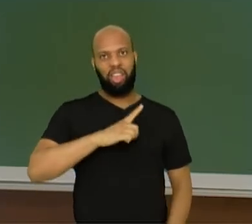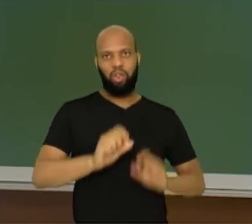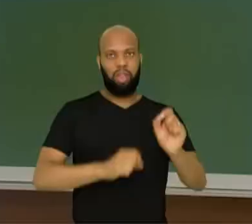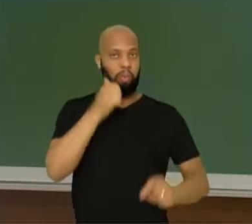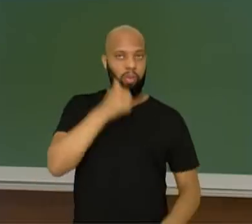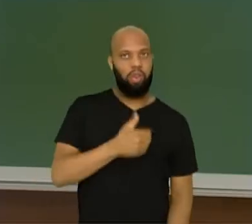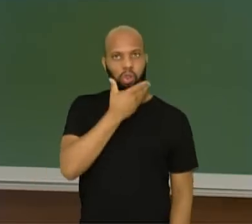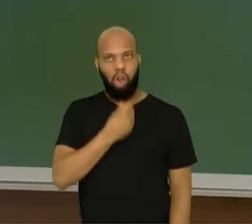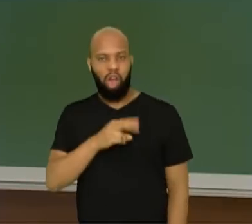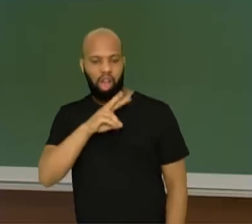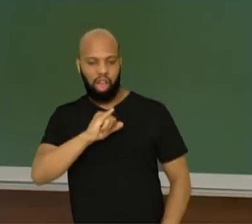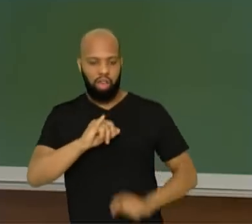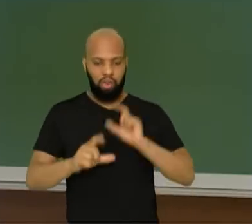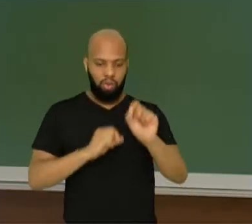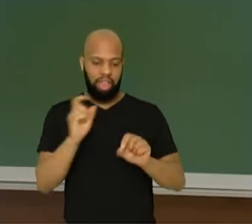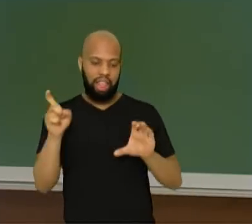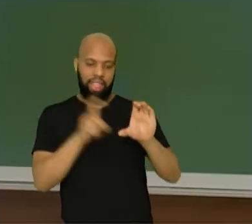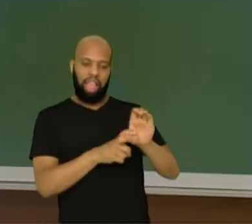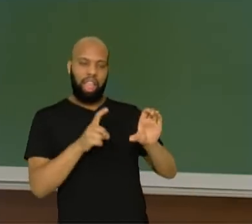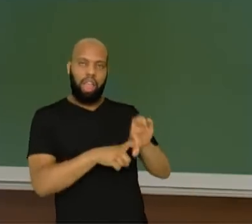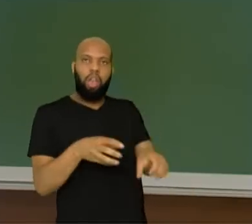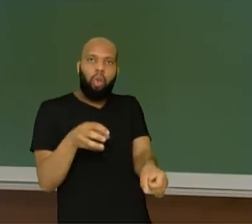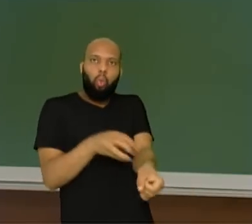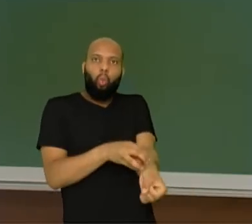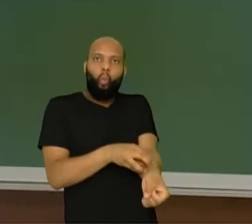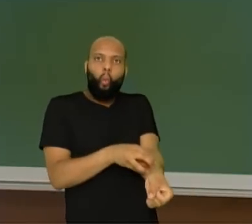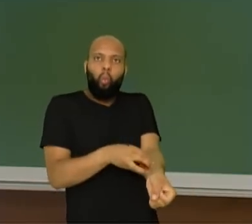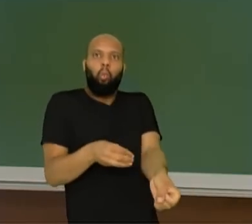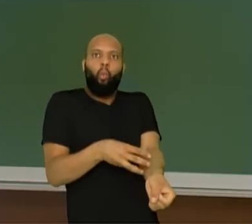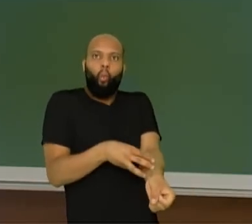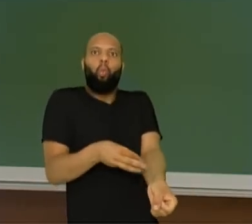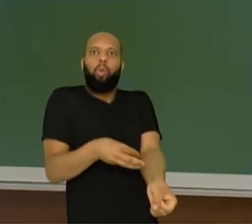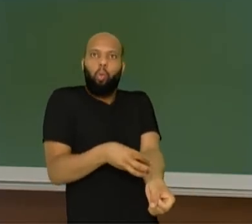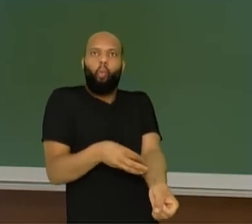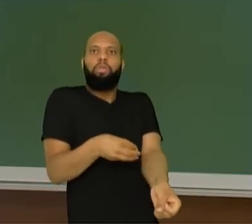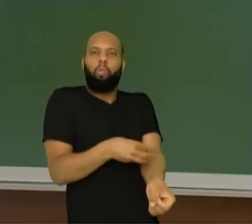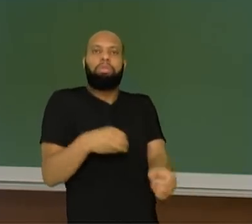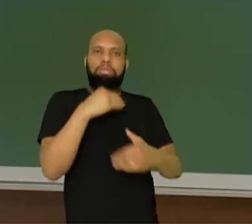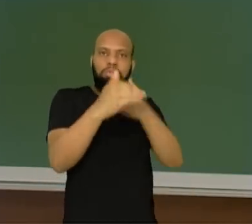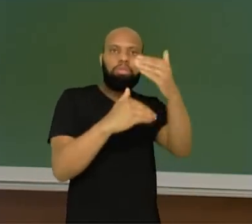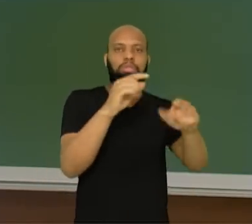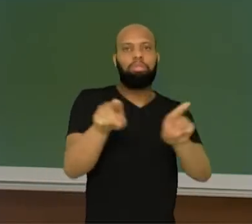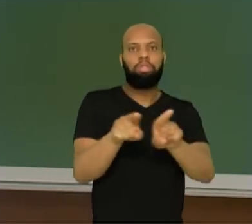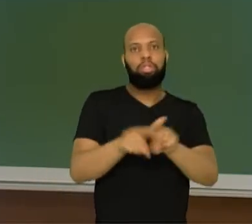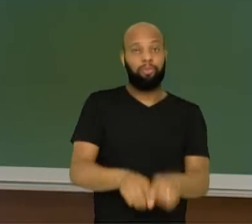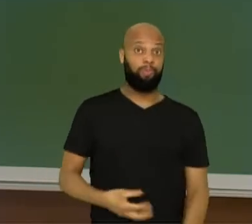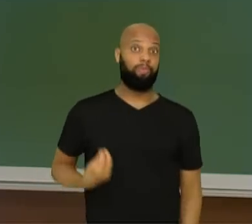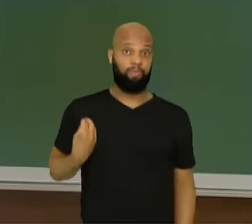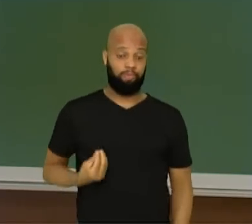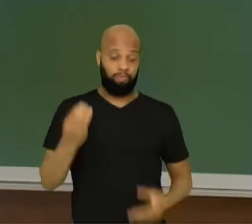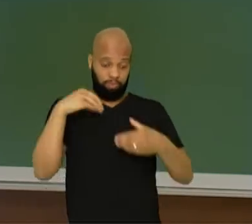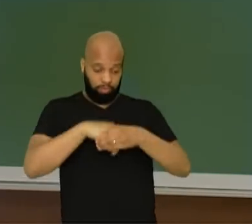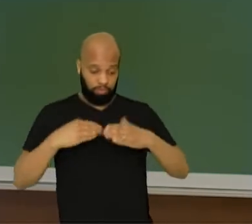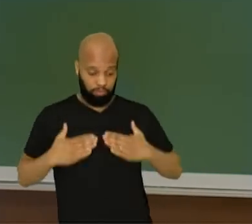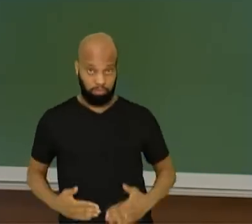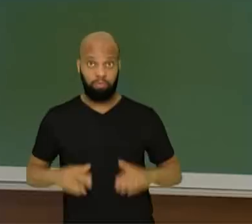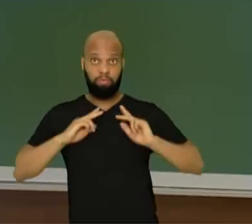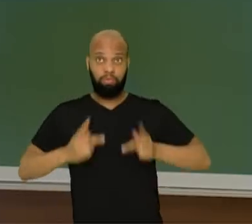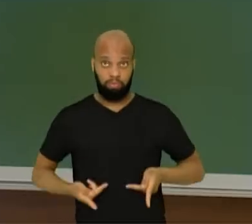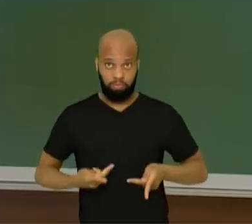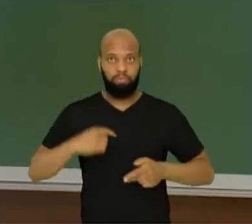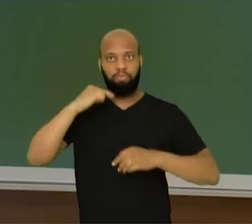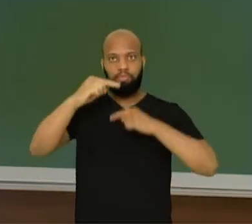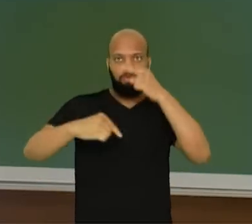vão depender do nosso corpo para crescer, para se desenvolver e para viver. E aí o ciclo ele